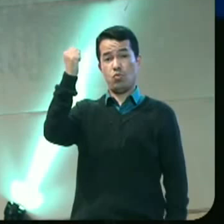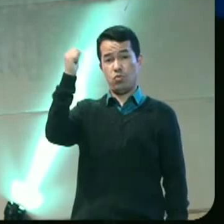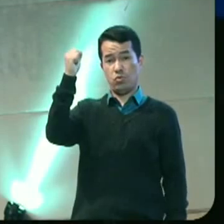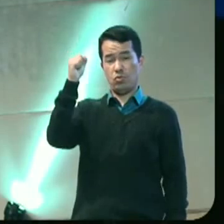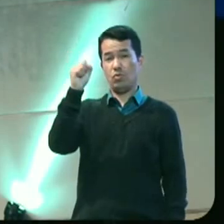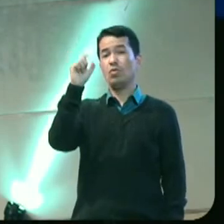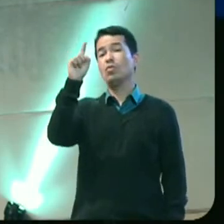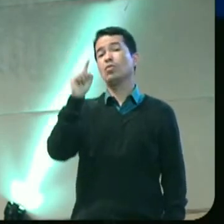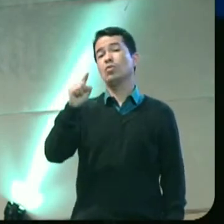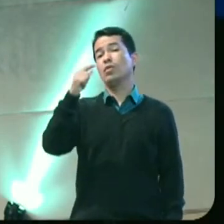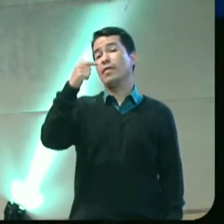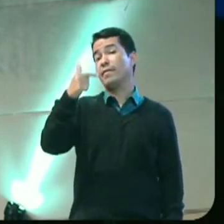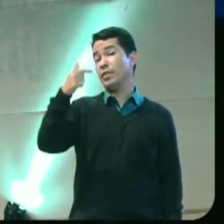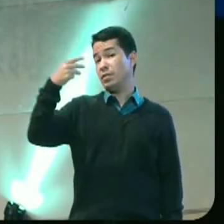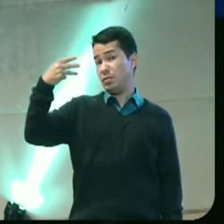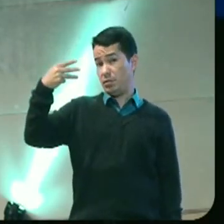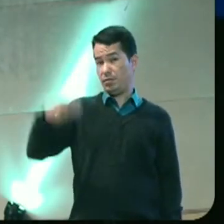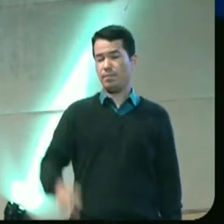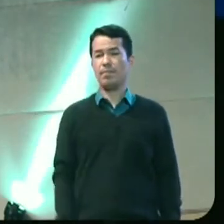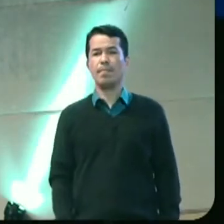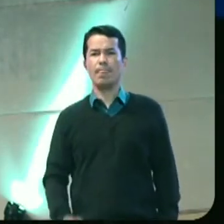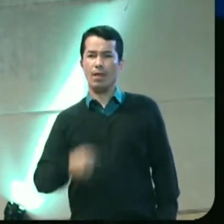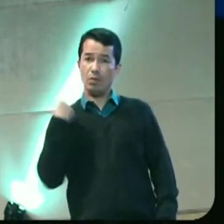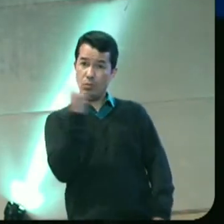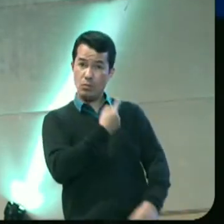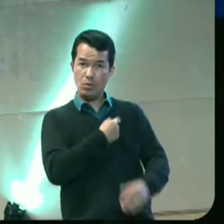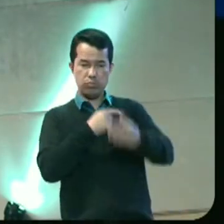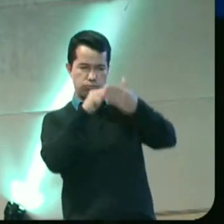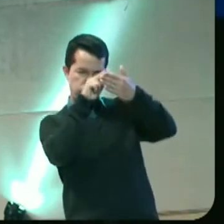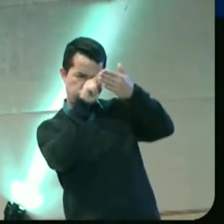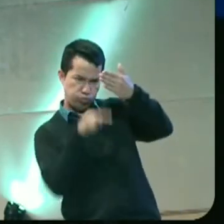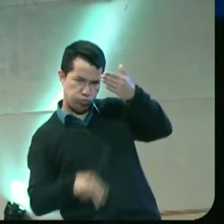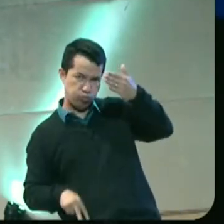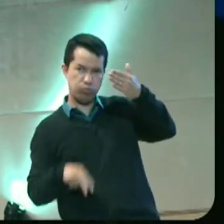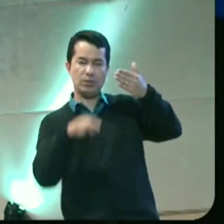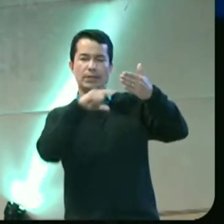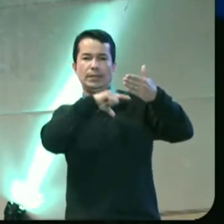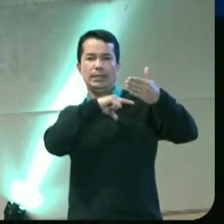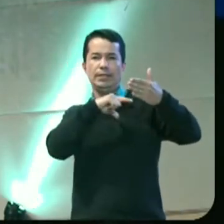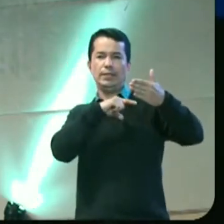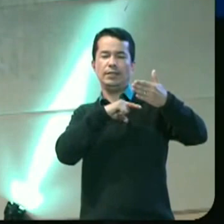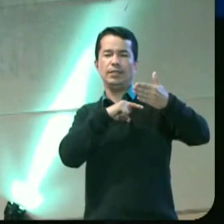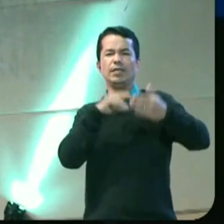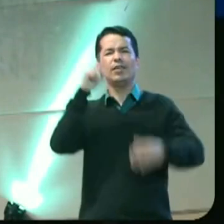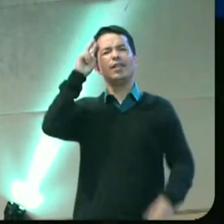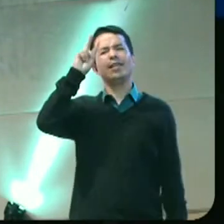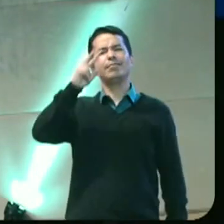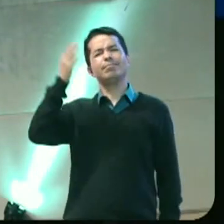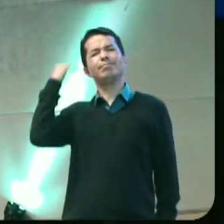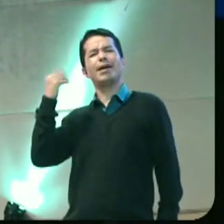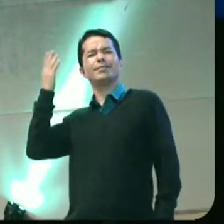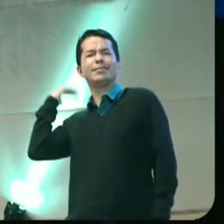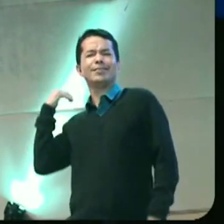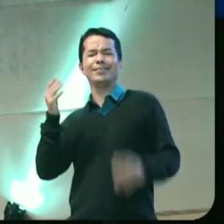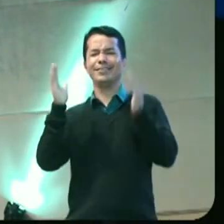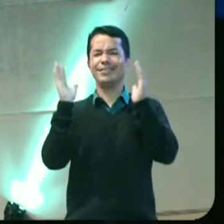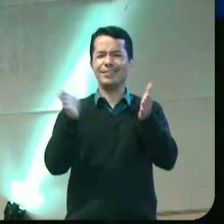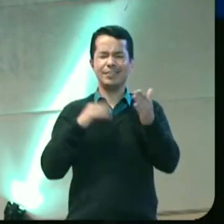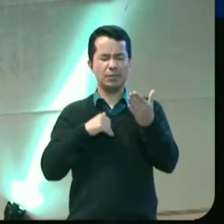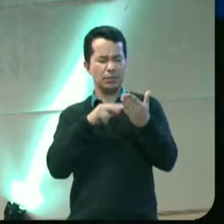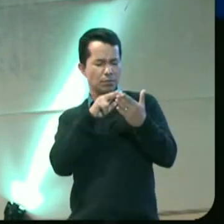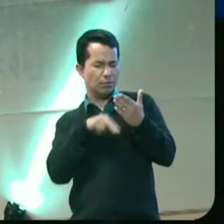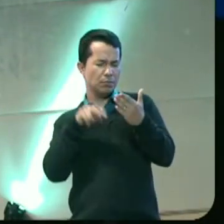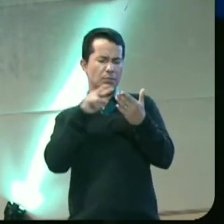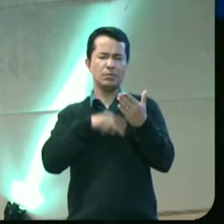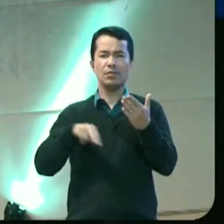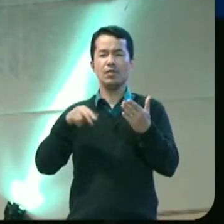versículo 23. A gente vai ler esse texto. Eu me lembro a primeira vez que eu ouvi essa história. Ainda não era crente, mas eu era criança,